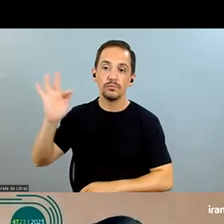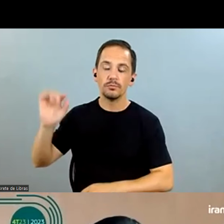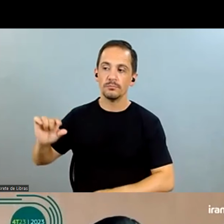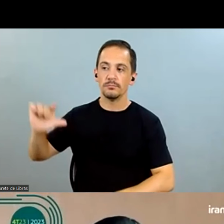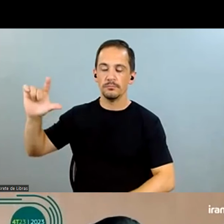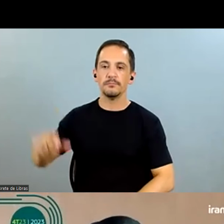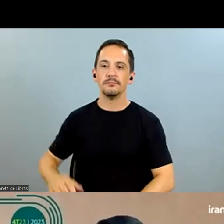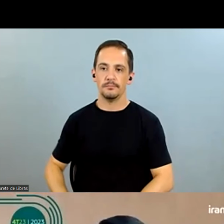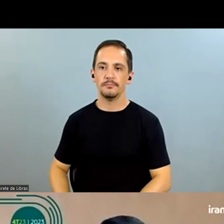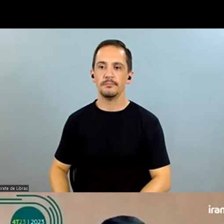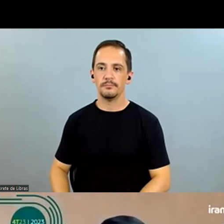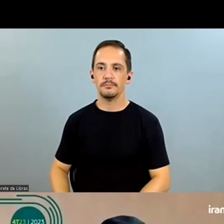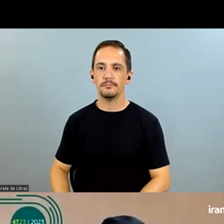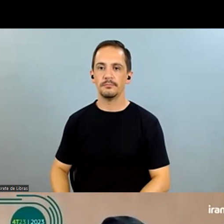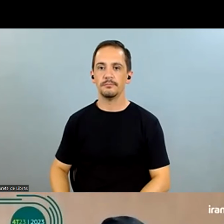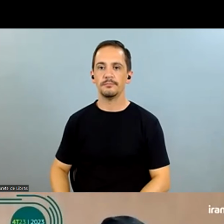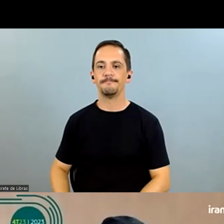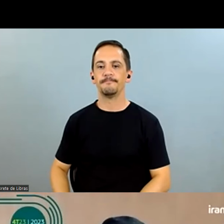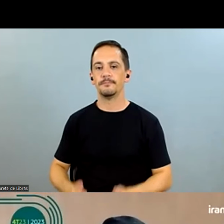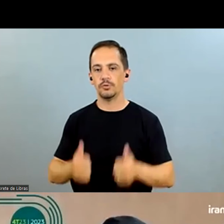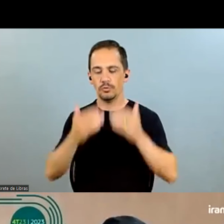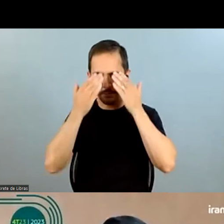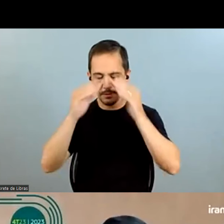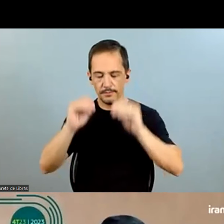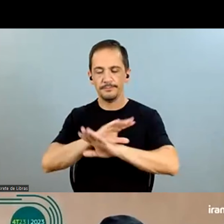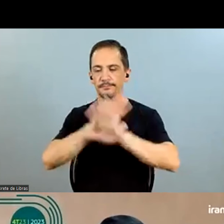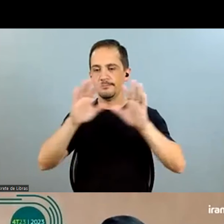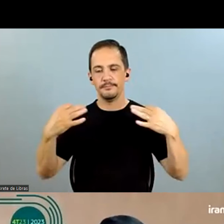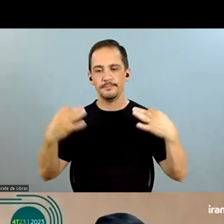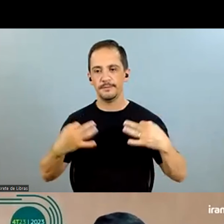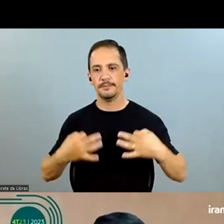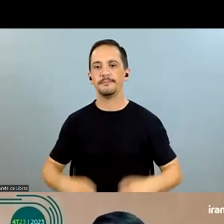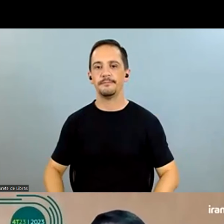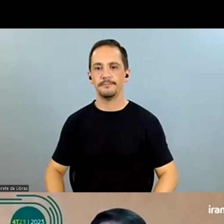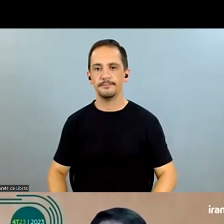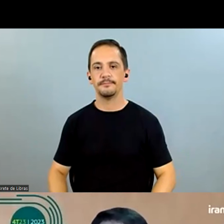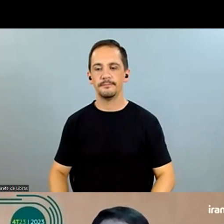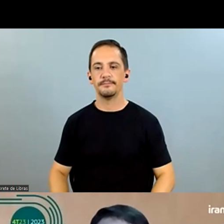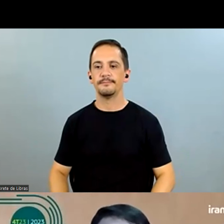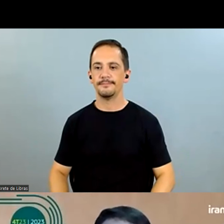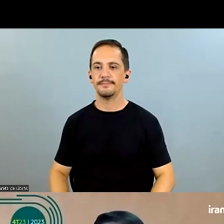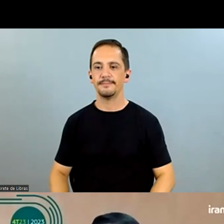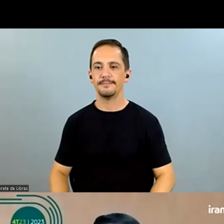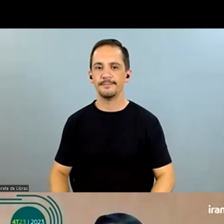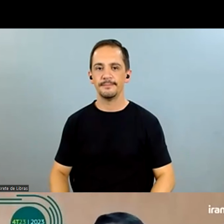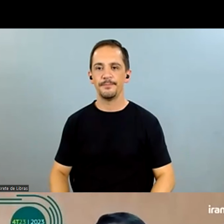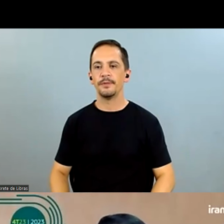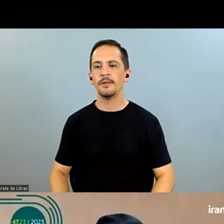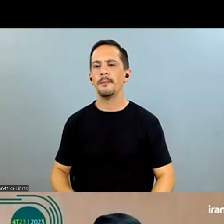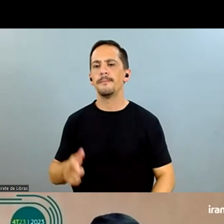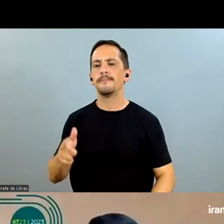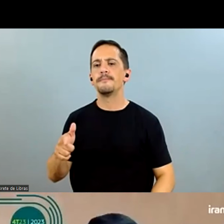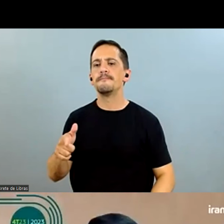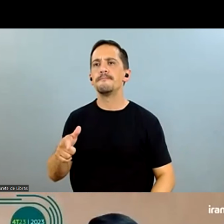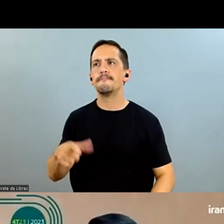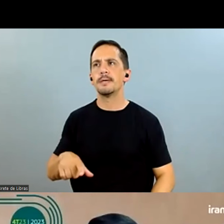trimestres obrigado tá super Claro pessoal Obrigado você bom tem mais aqui deixa eu